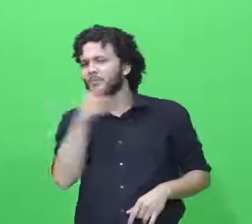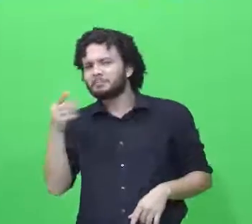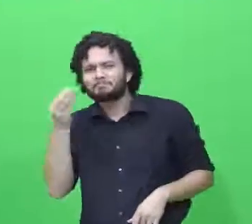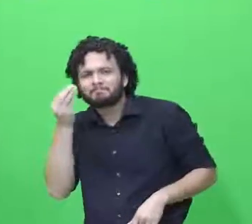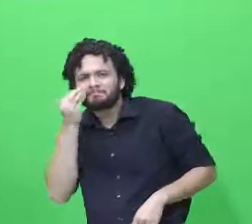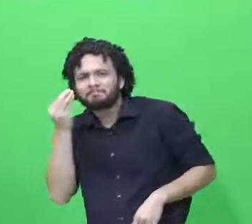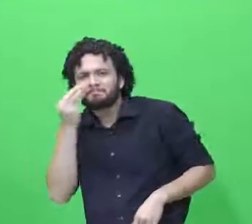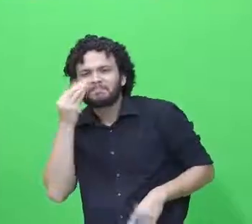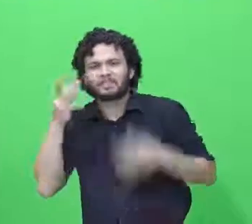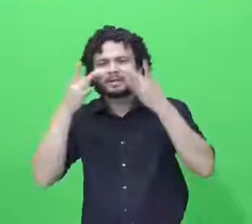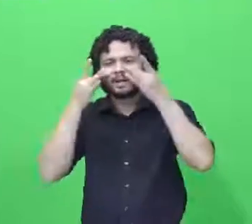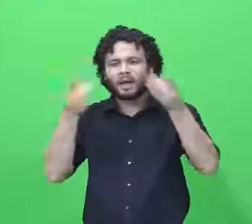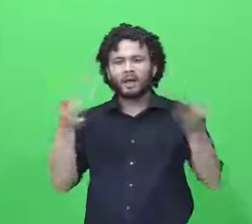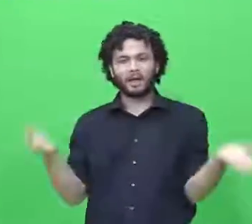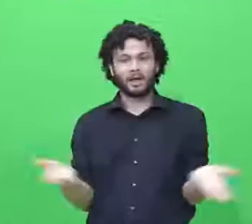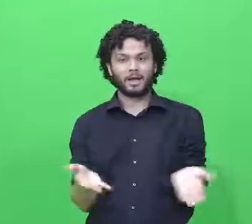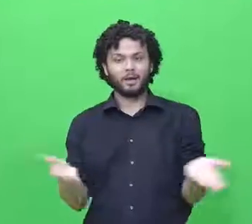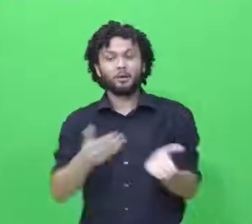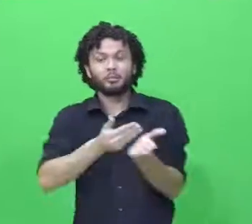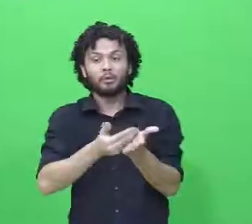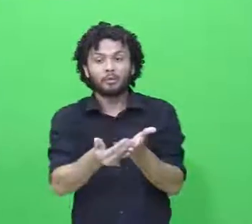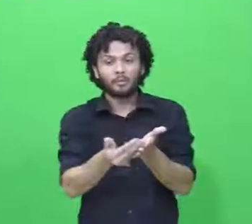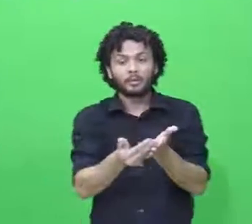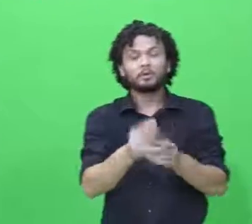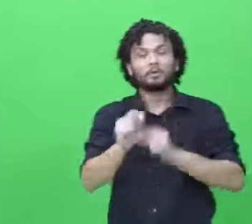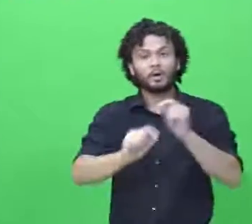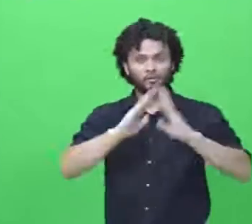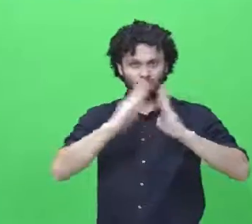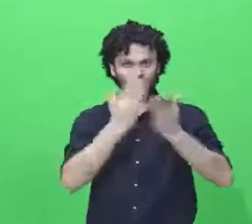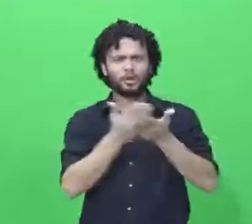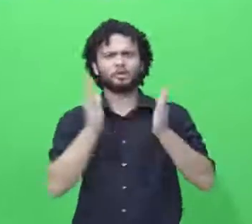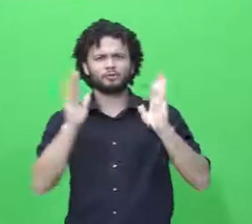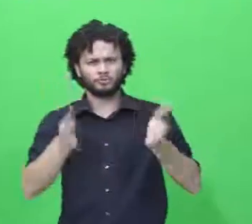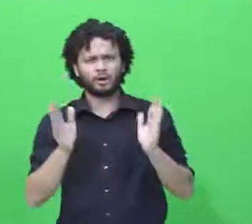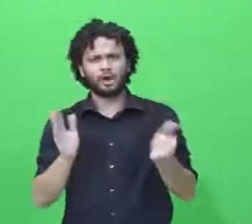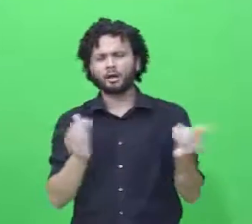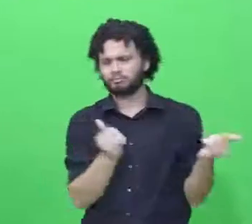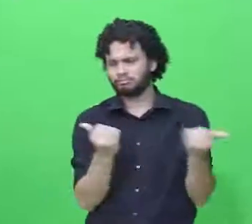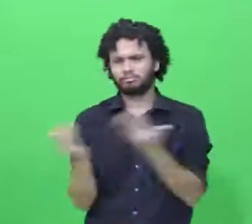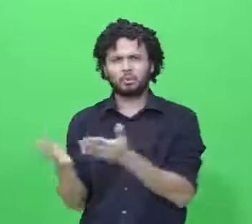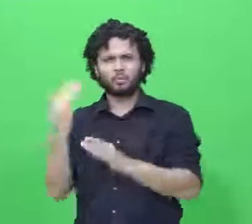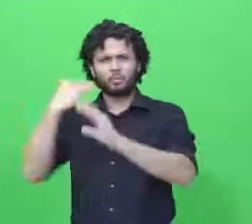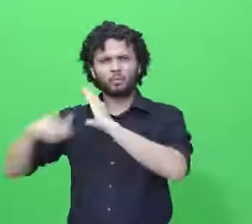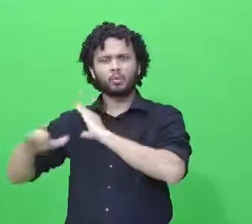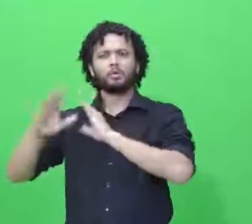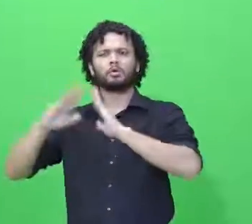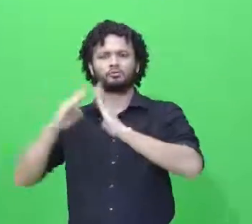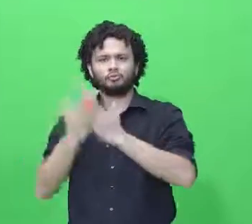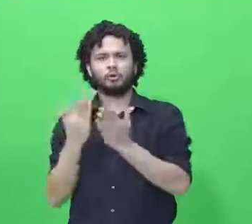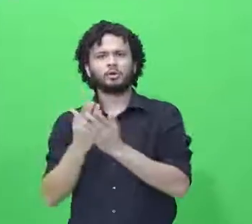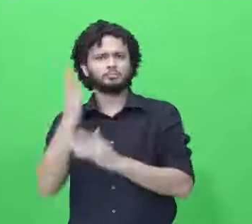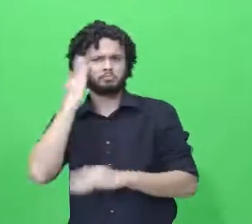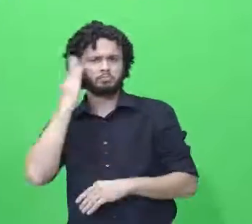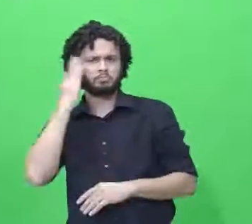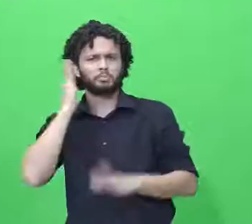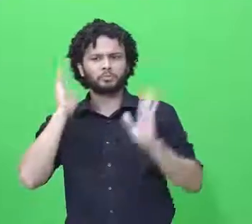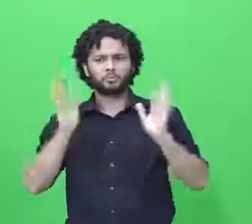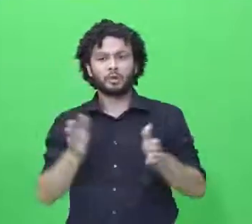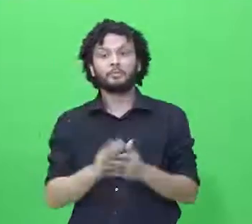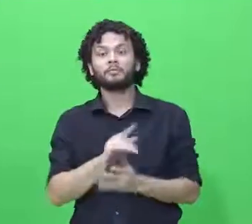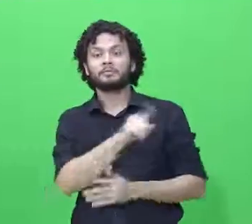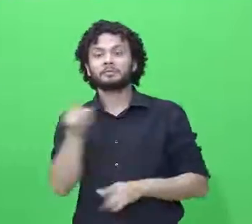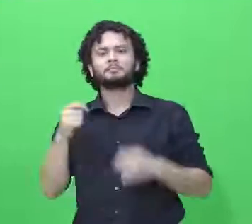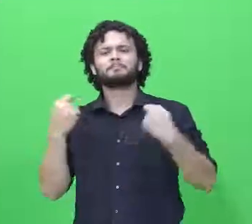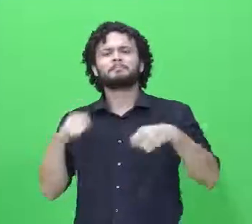prestem atenção e comecem a se mexer. Todas as escolas já receberam o comunicado que ele vai estar falando, mas que